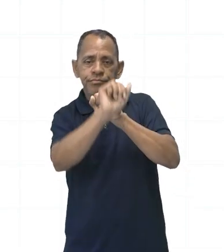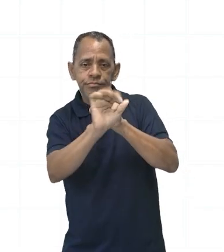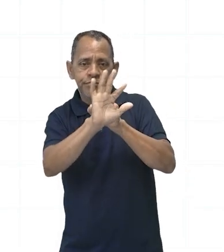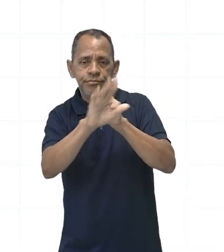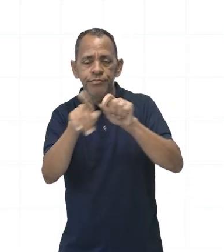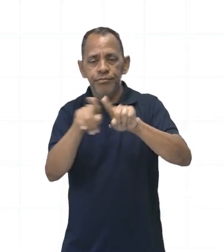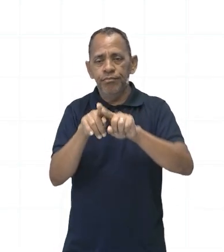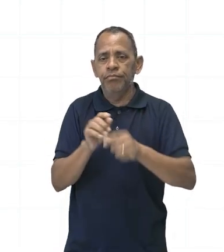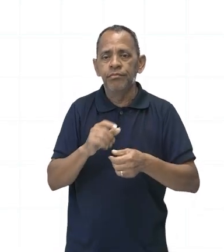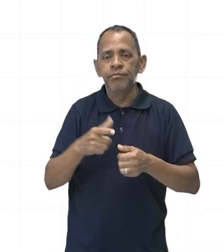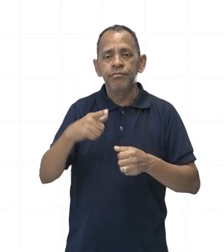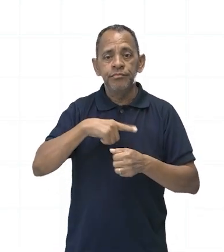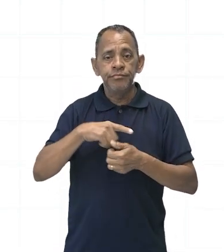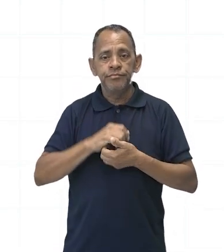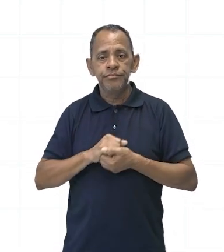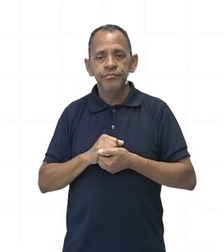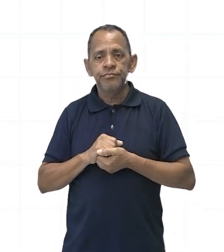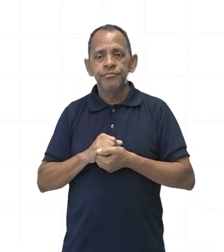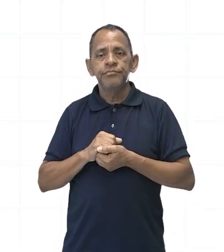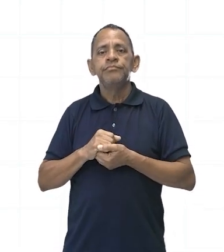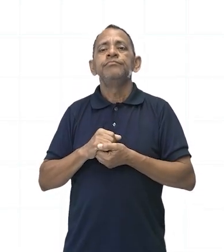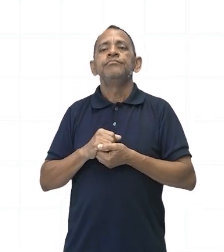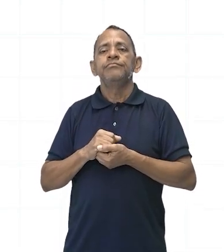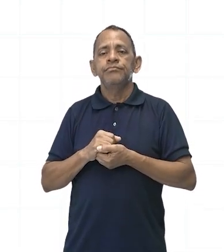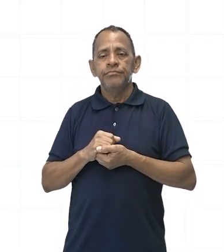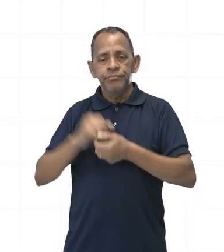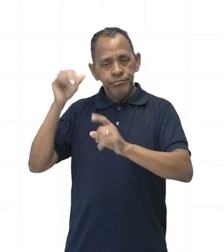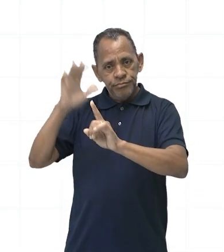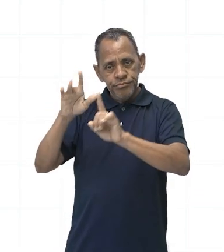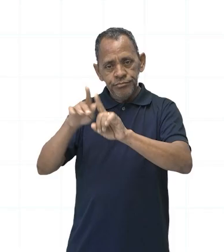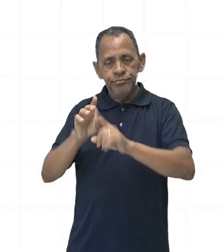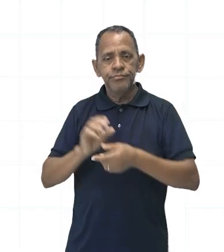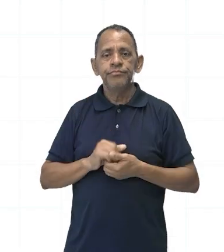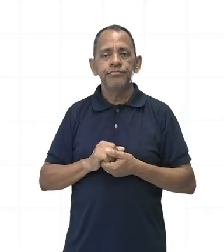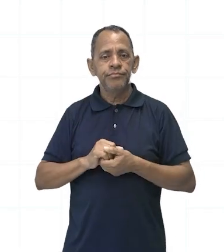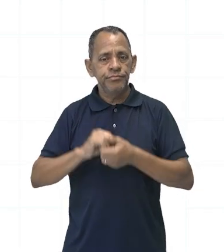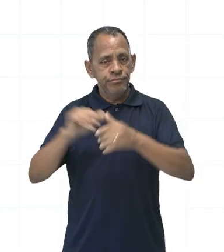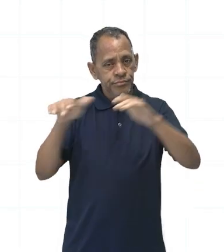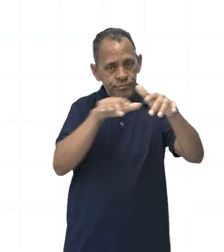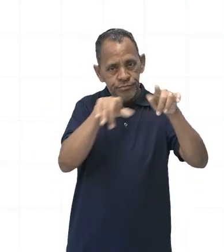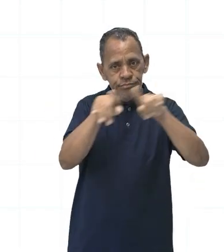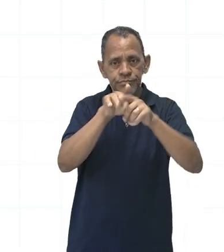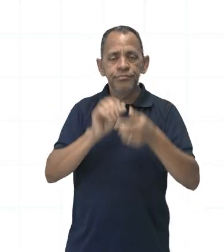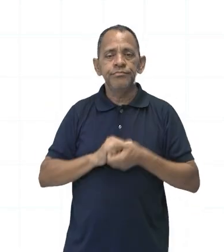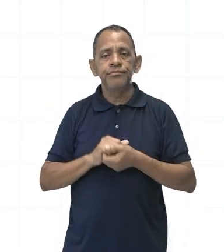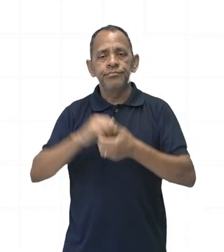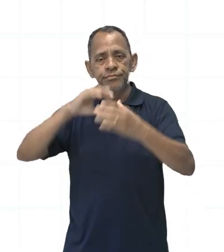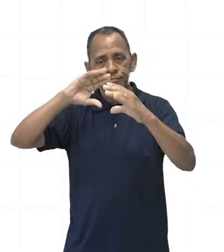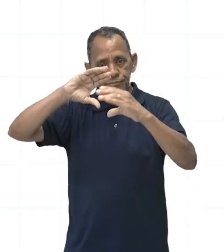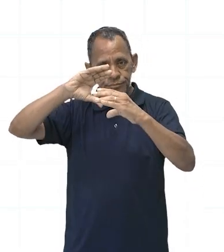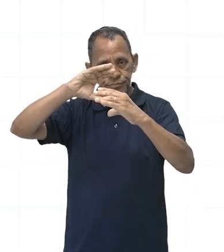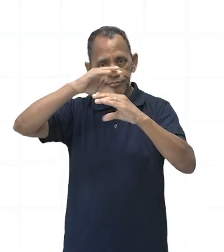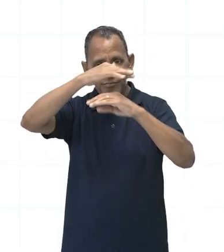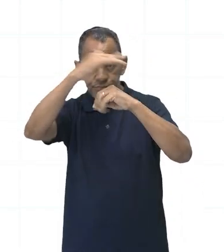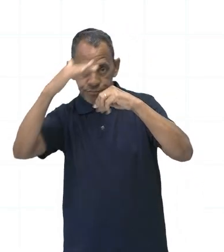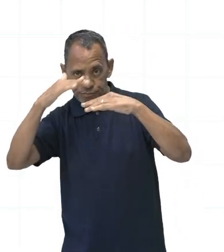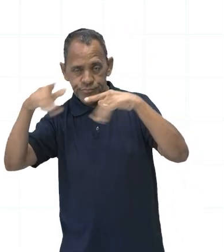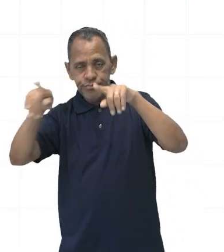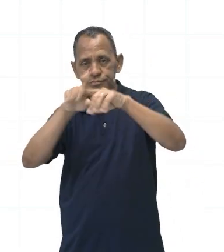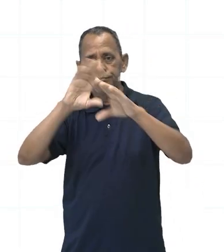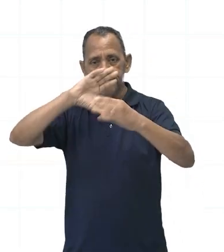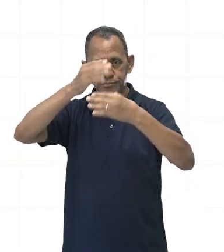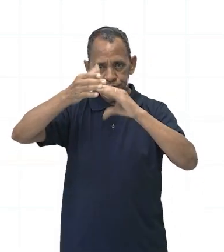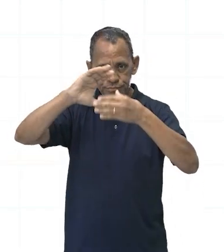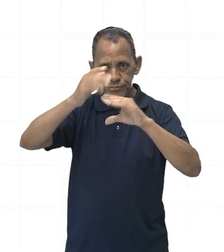que teve bastante influência no movimento cubista e futurista. Isso devido ao uso de formas